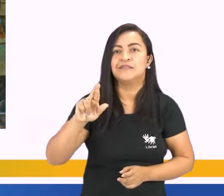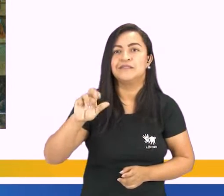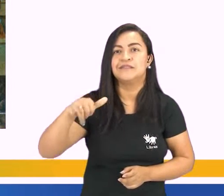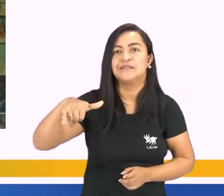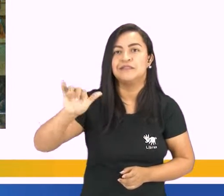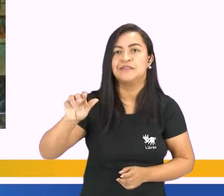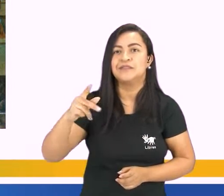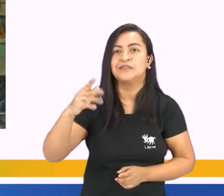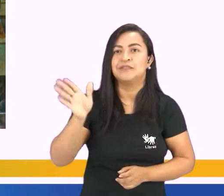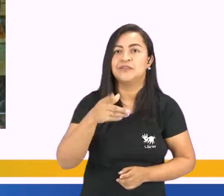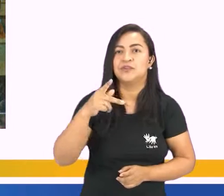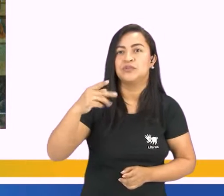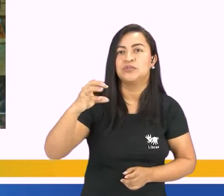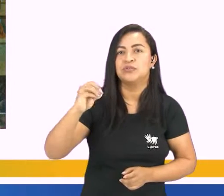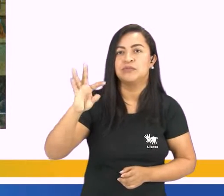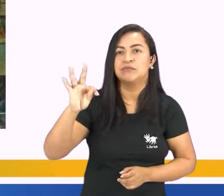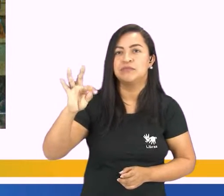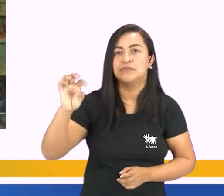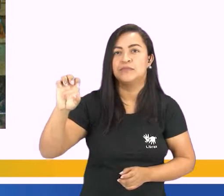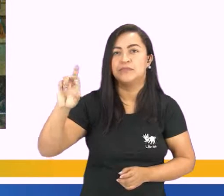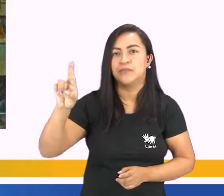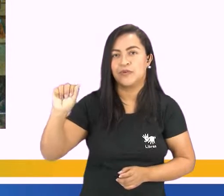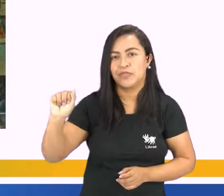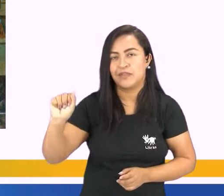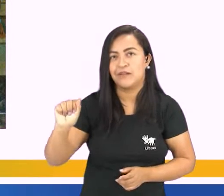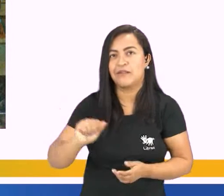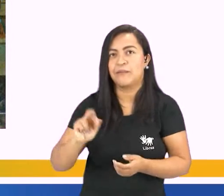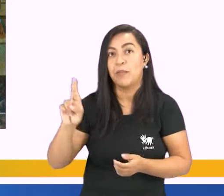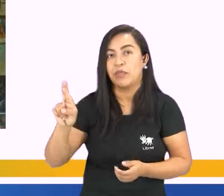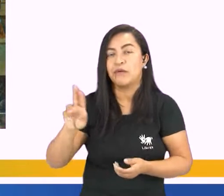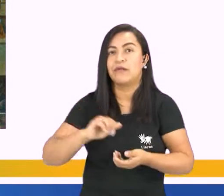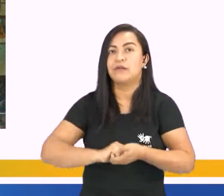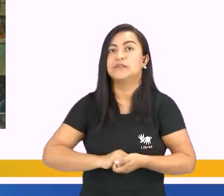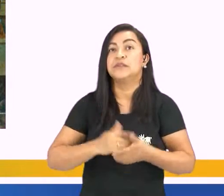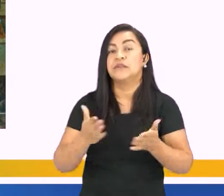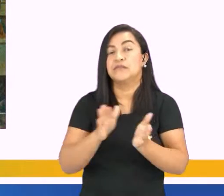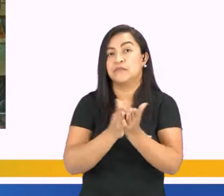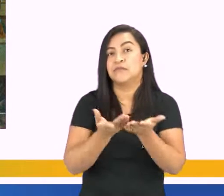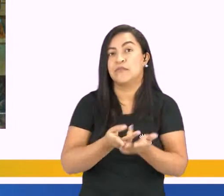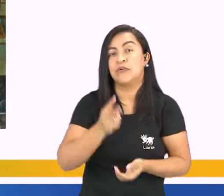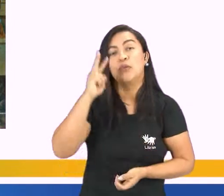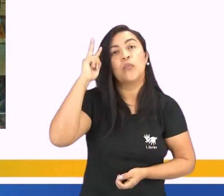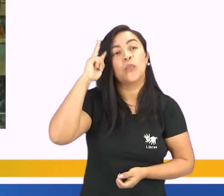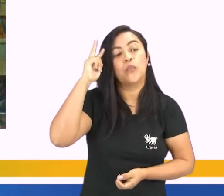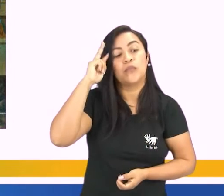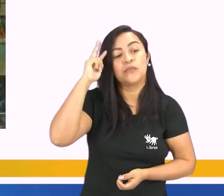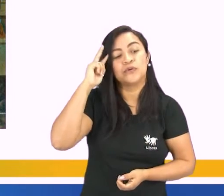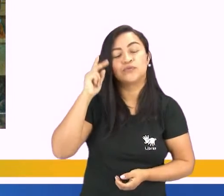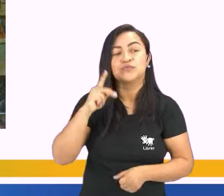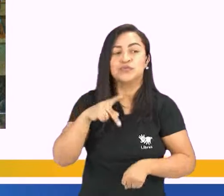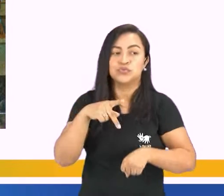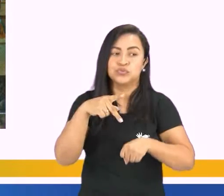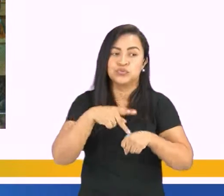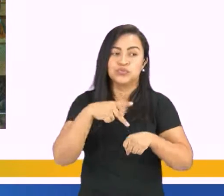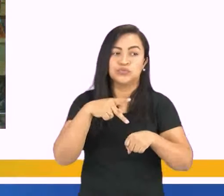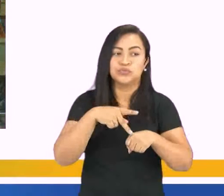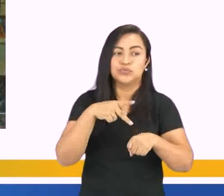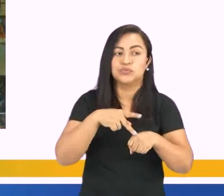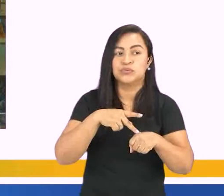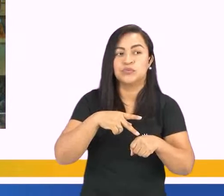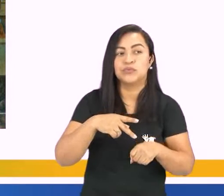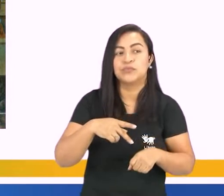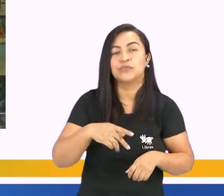um texto, não é? Um tipo textual que conta uma história através de personagens, de feitos e fatos.